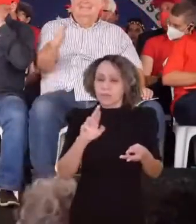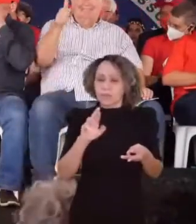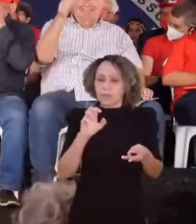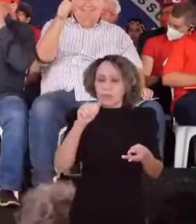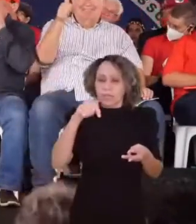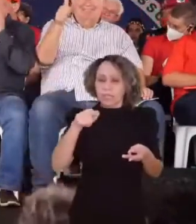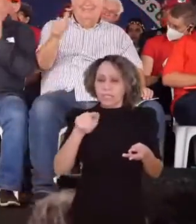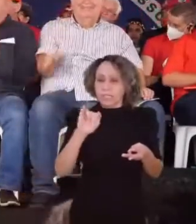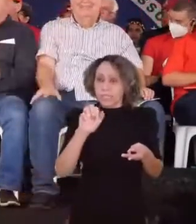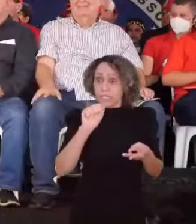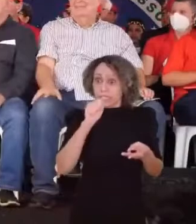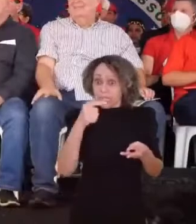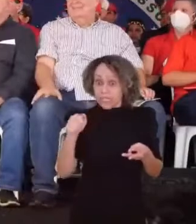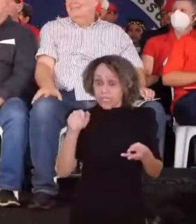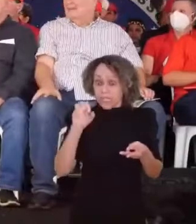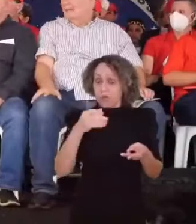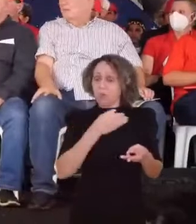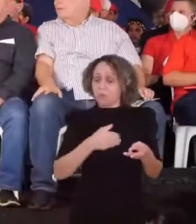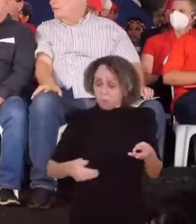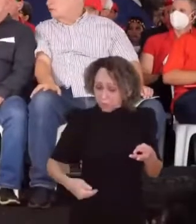assentamentos.